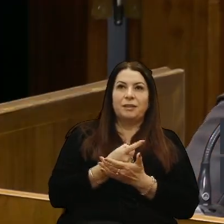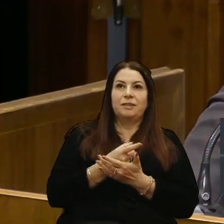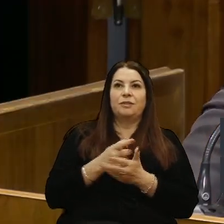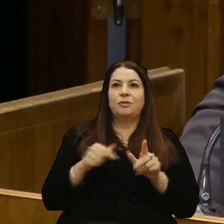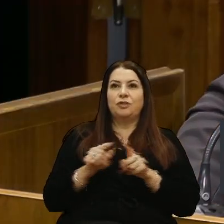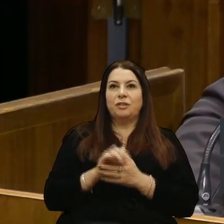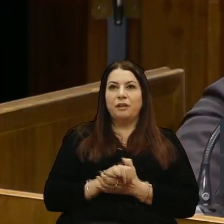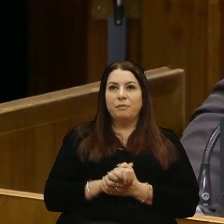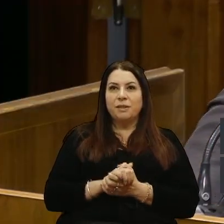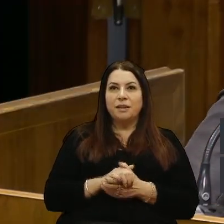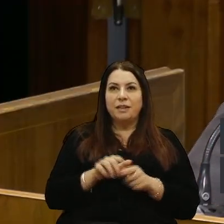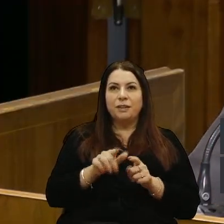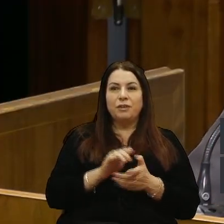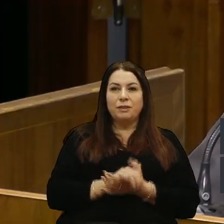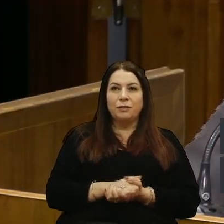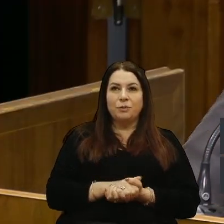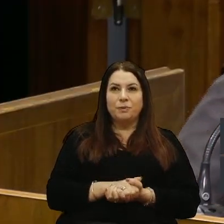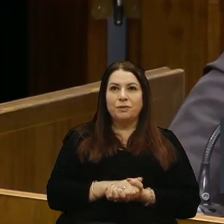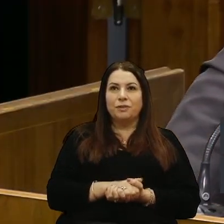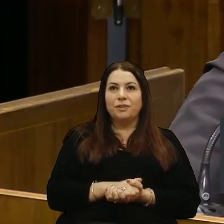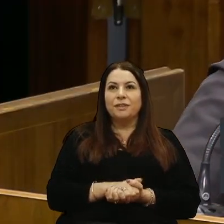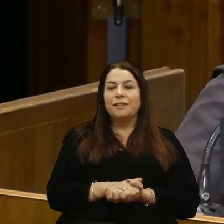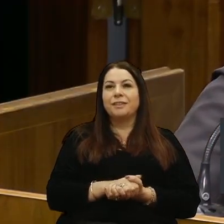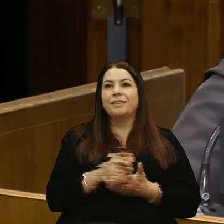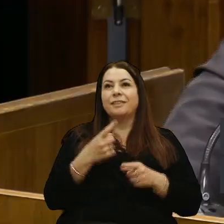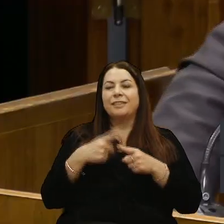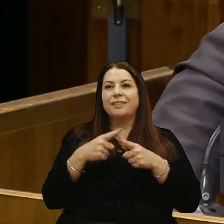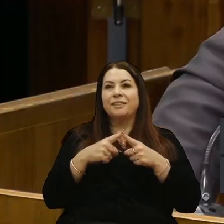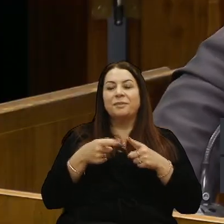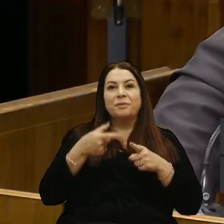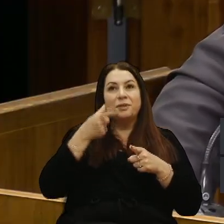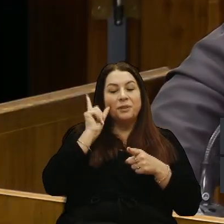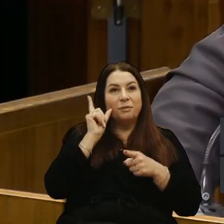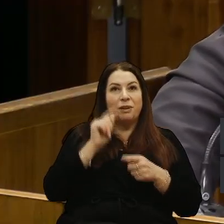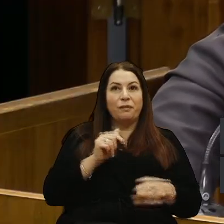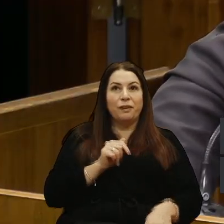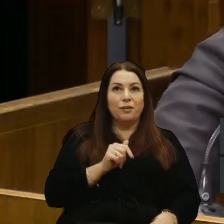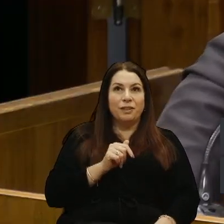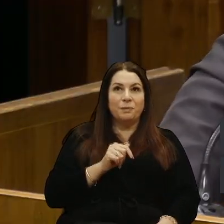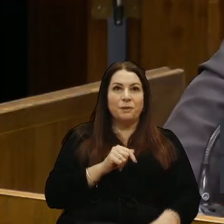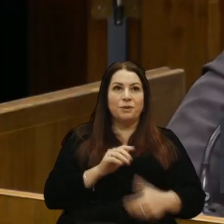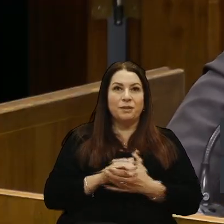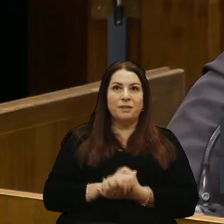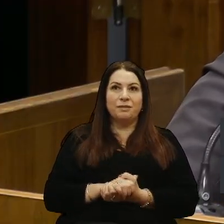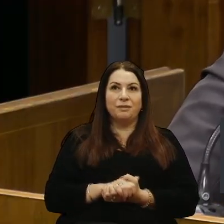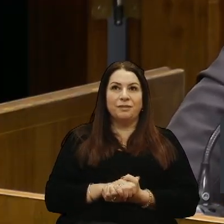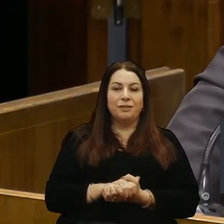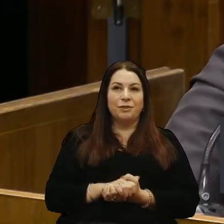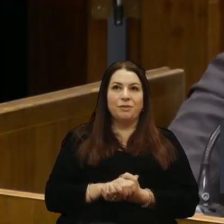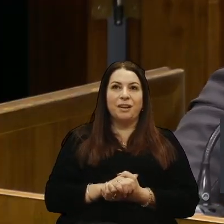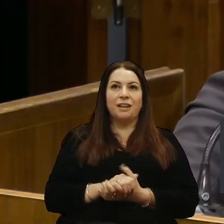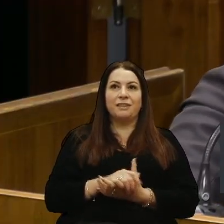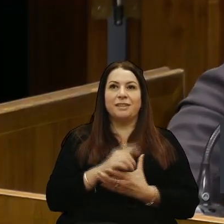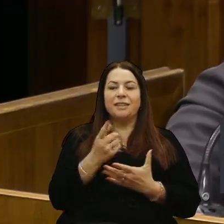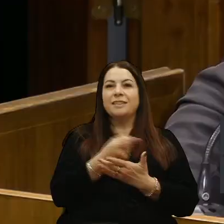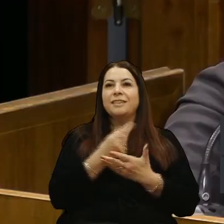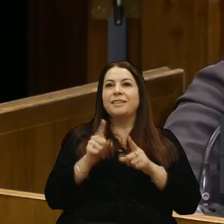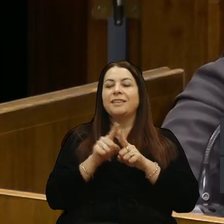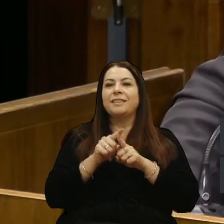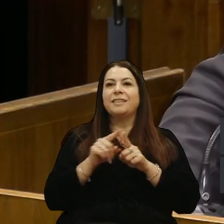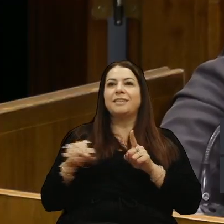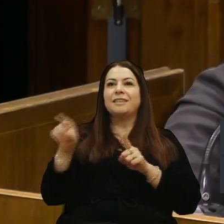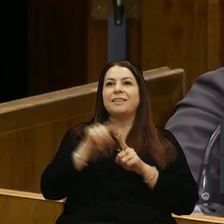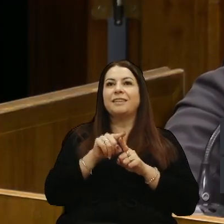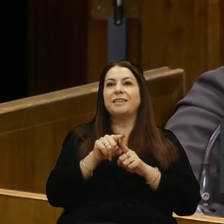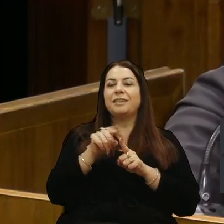coisas boas da nossa cidade, porque ontem protocolei nesta casa a concessão do Prêmio